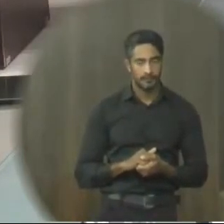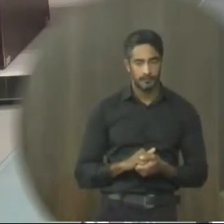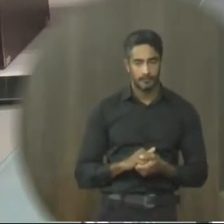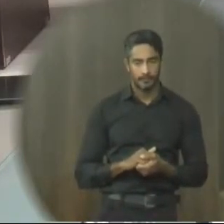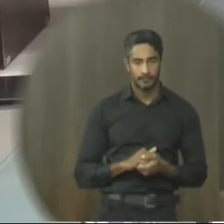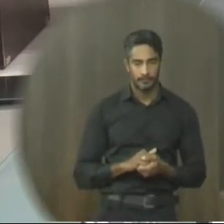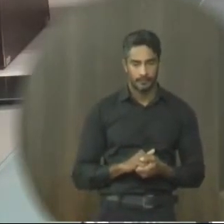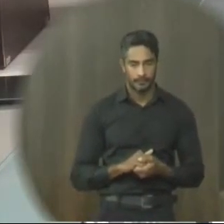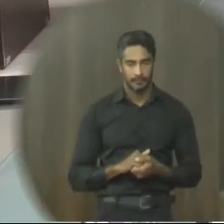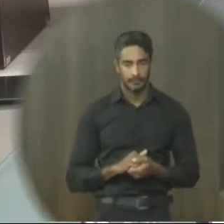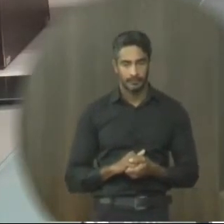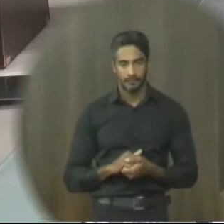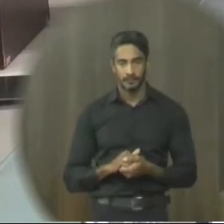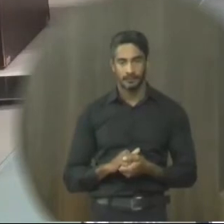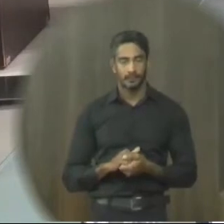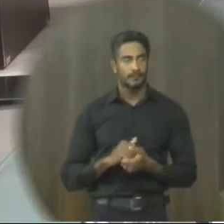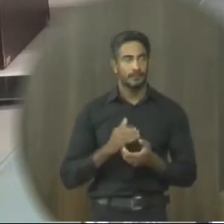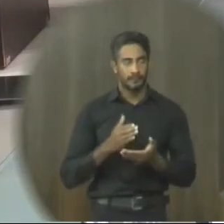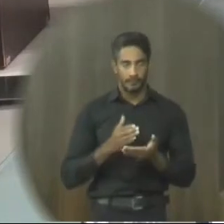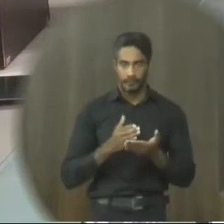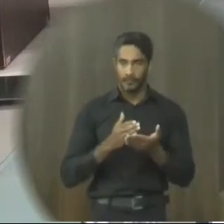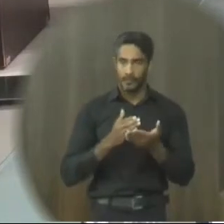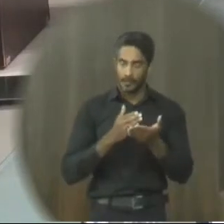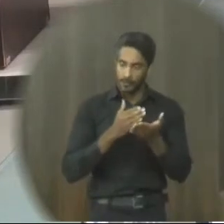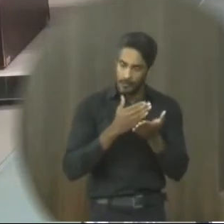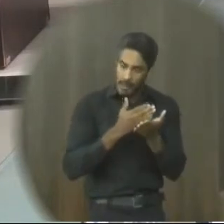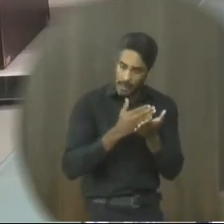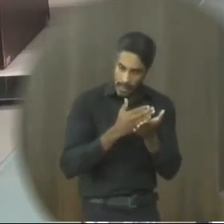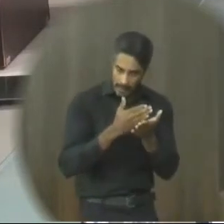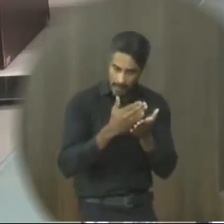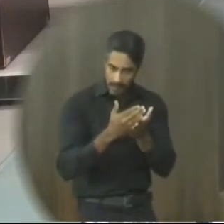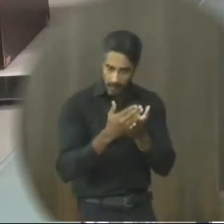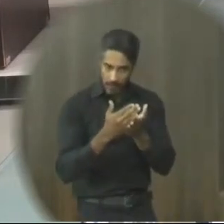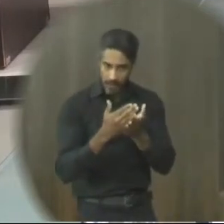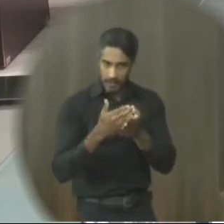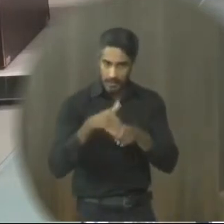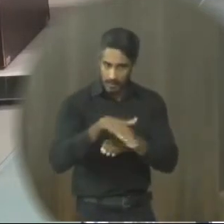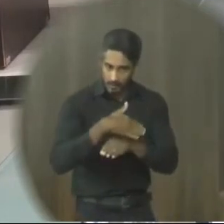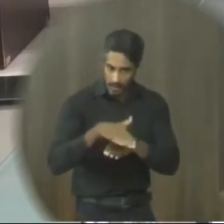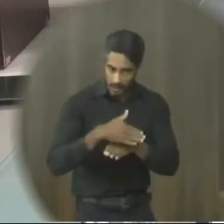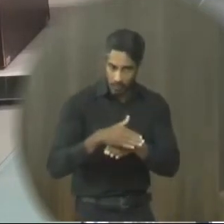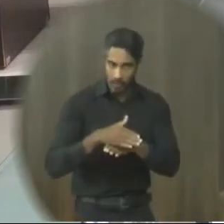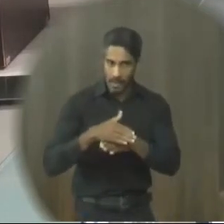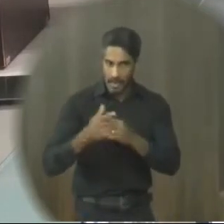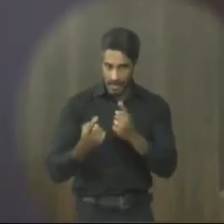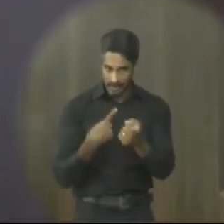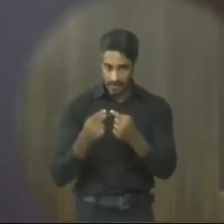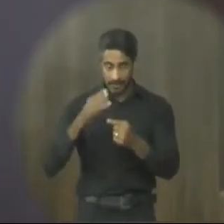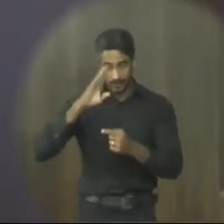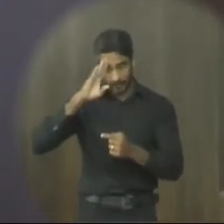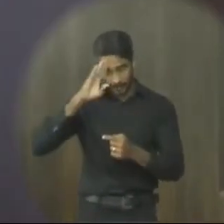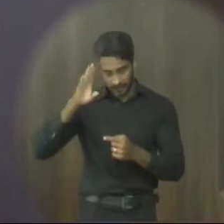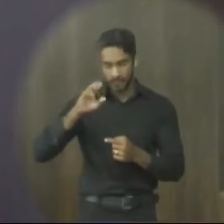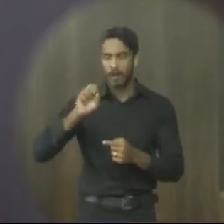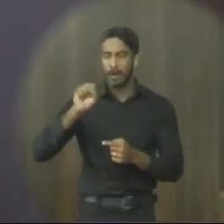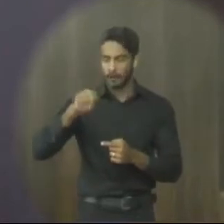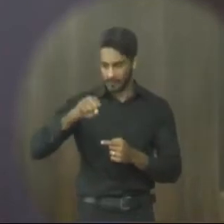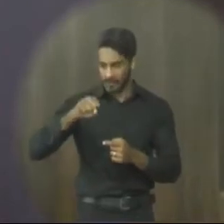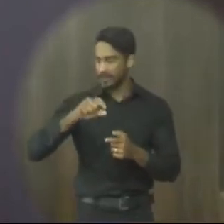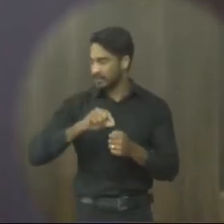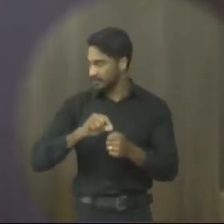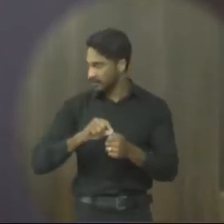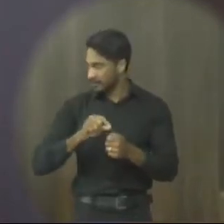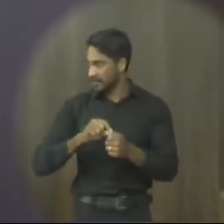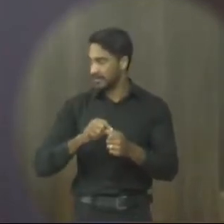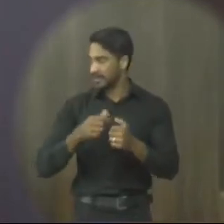Pode responder de uma. Na sequência da região lá do Taquaril, a gente vai fazer a estrada principal lá do Jataí, onde que o ônibus